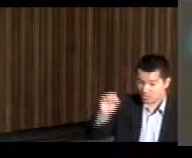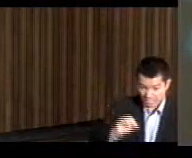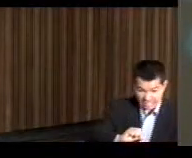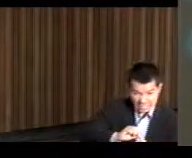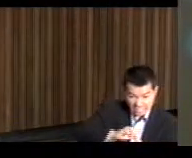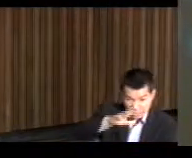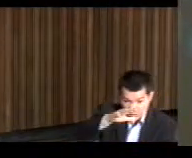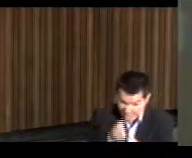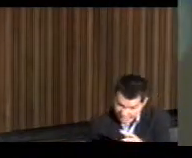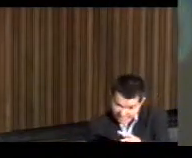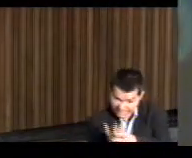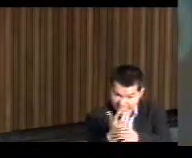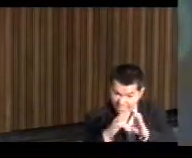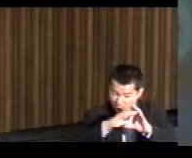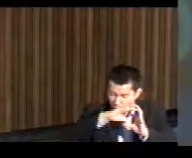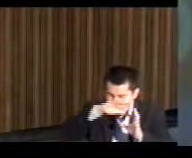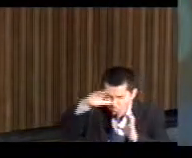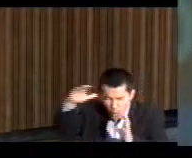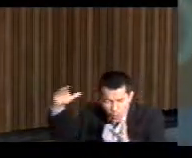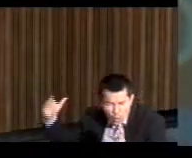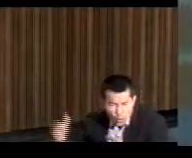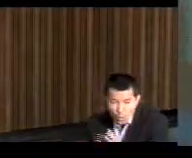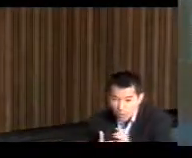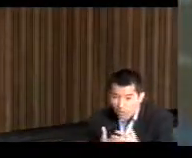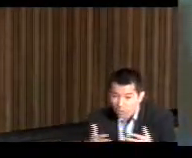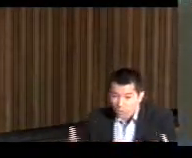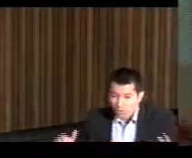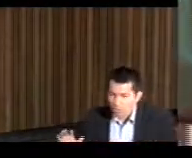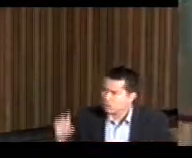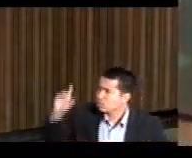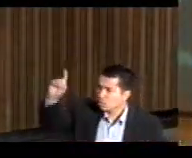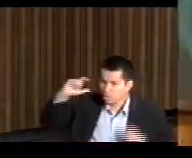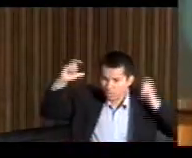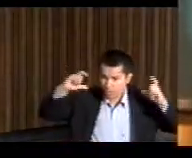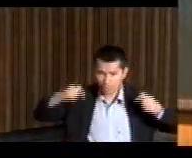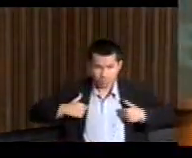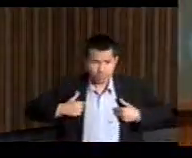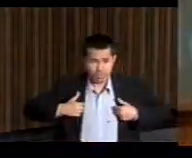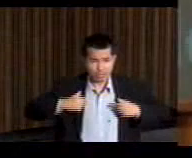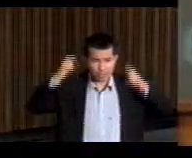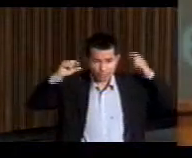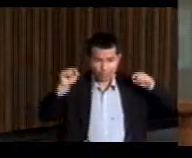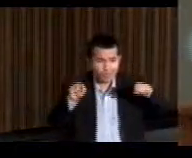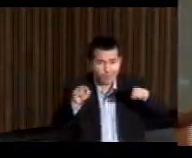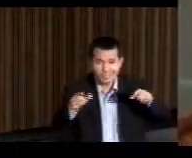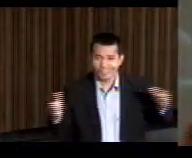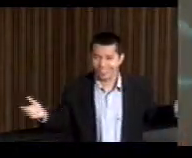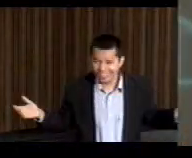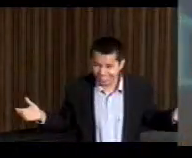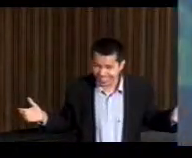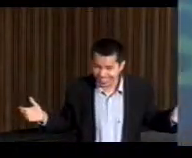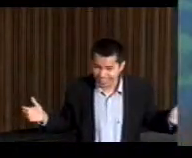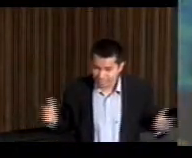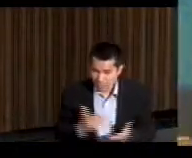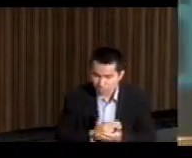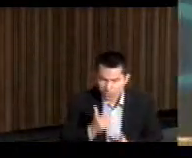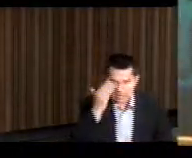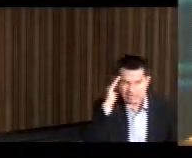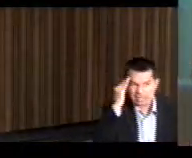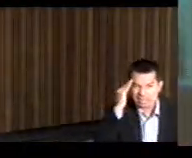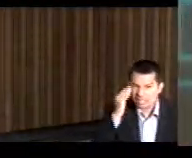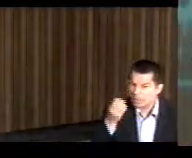comigo. E quando eu começo a ter a dimensão de quem é esse Deus, e como Ele